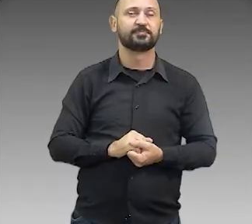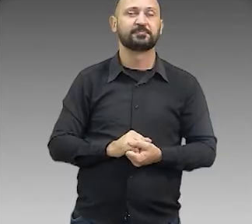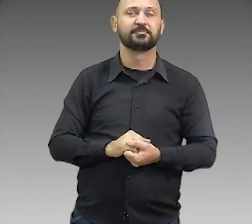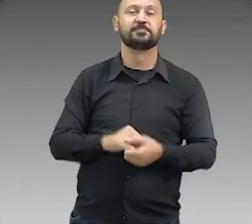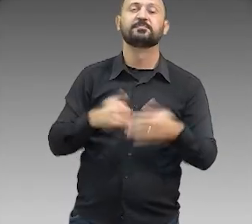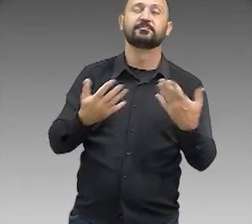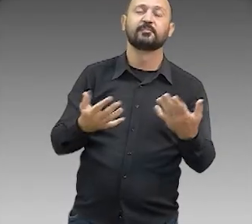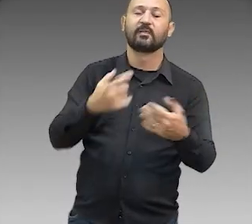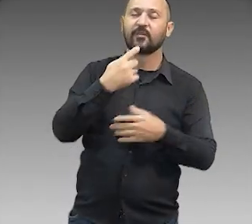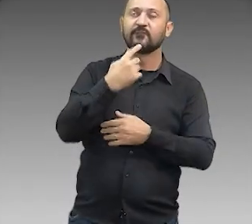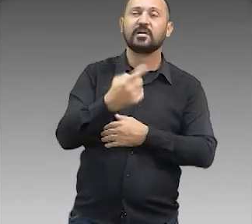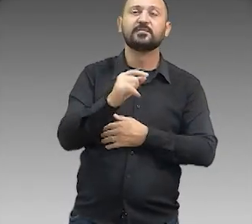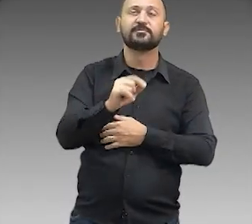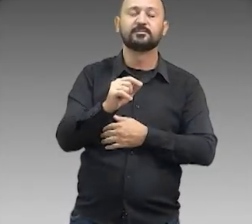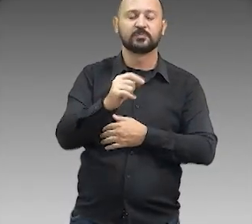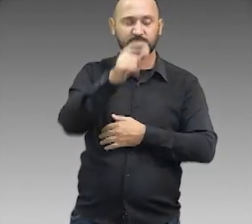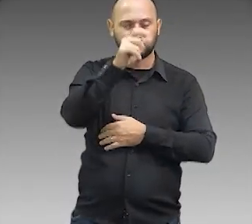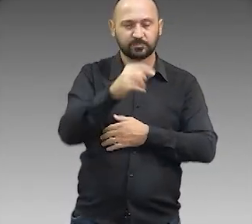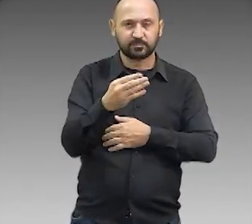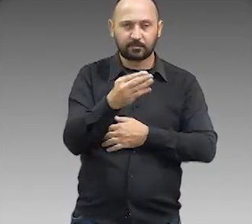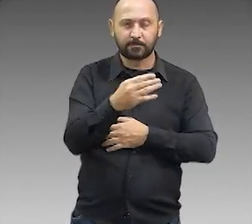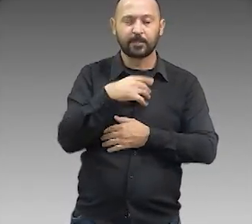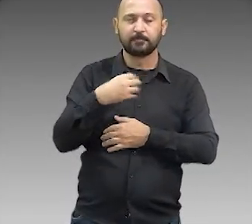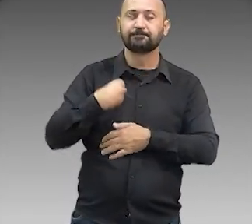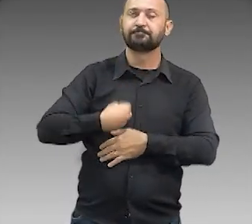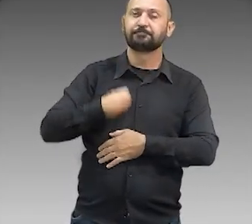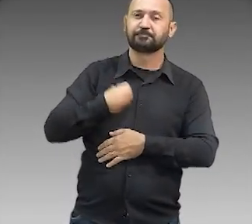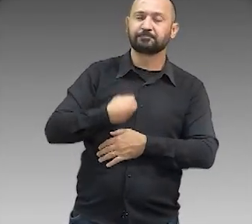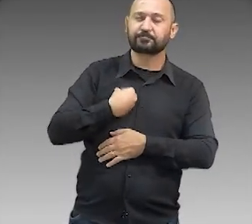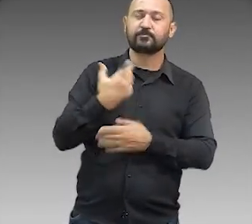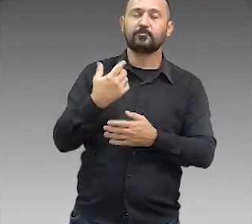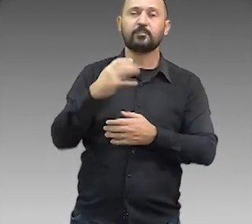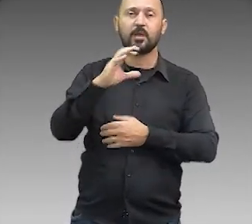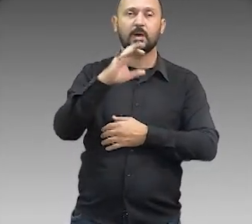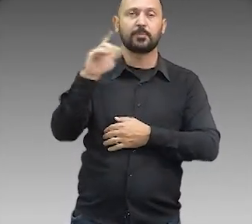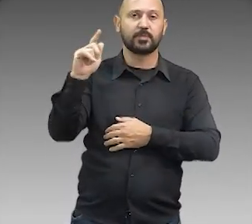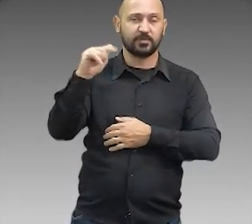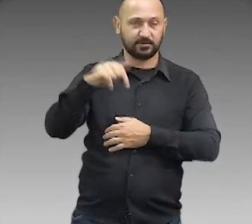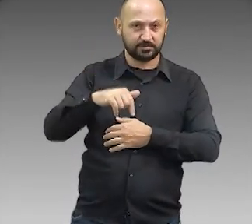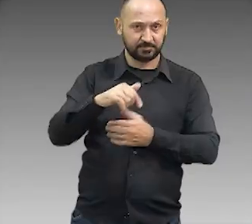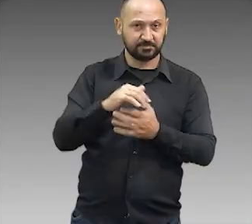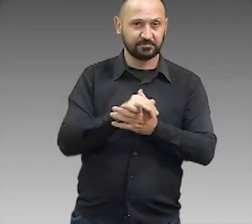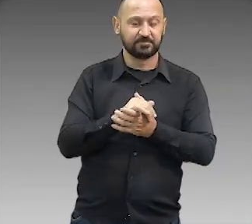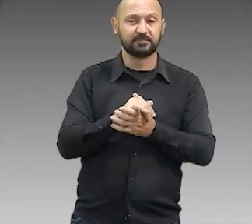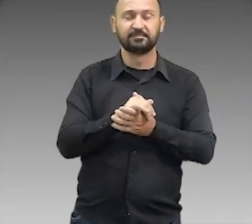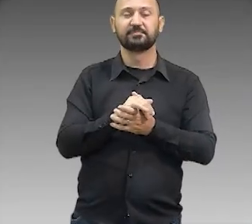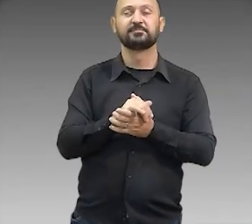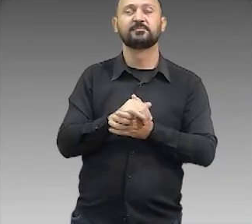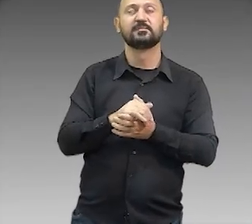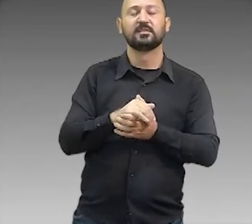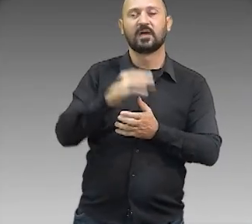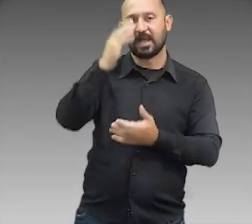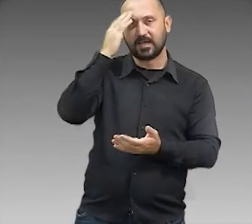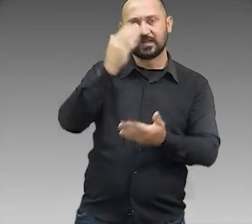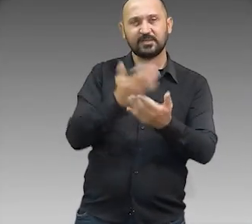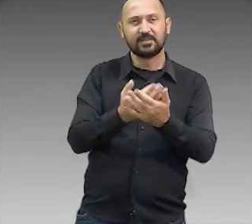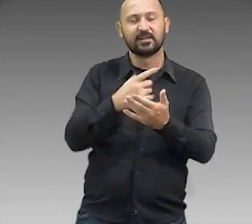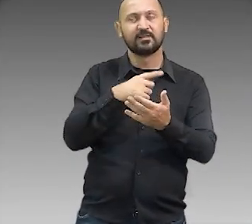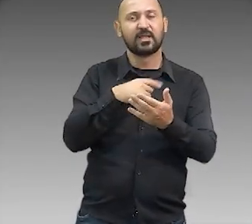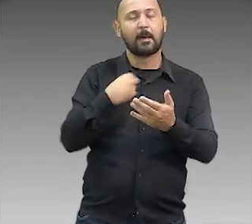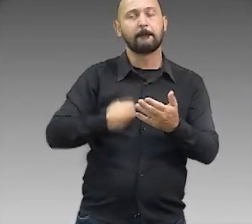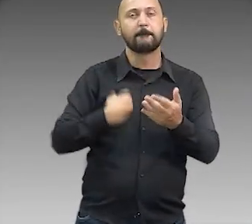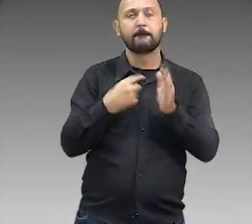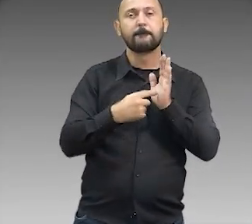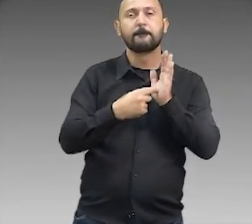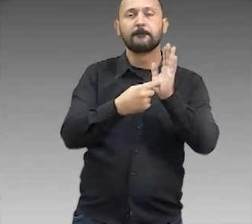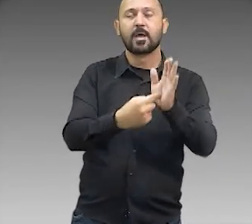Bom, e comentando agora sobre o senhor, né, a sua vida, o senhor é campograndense e mais do que ninguém eu acredito que tenha